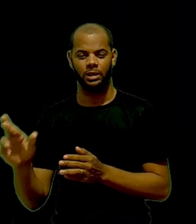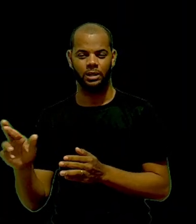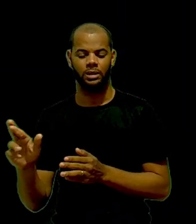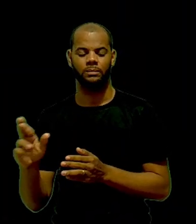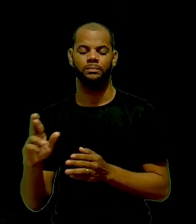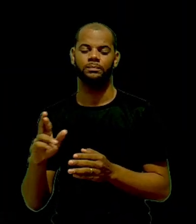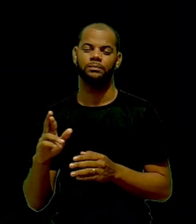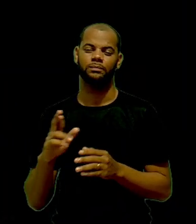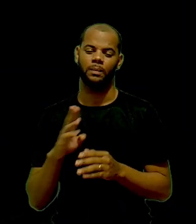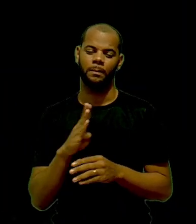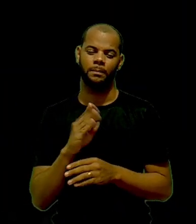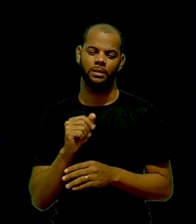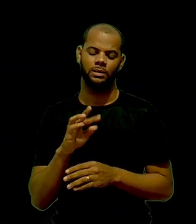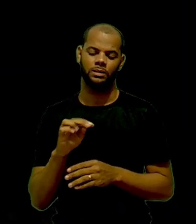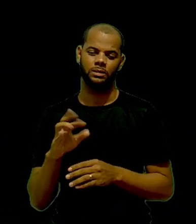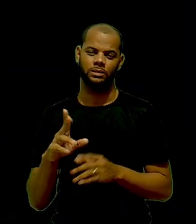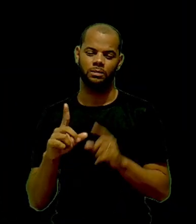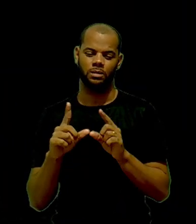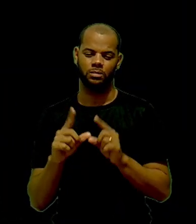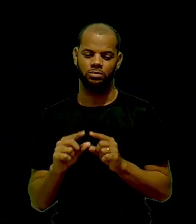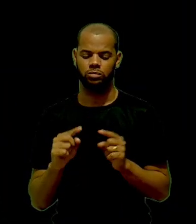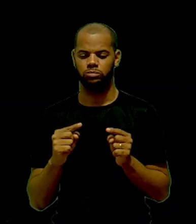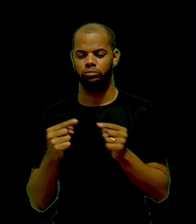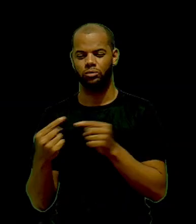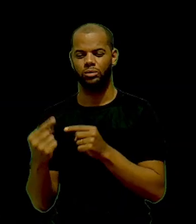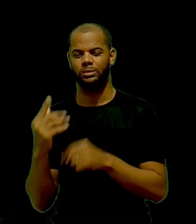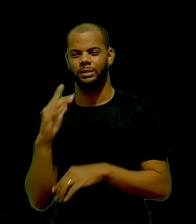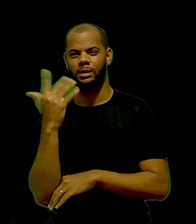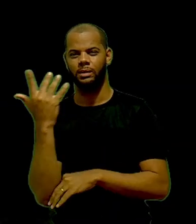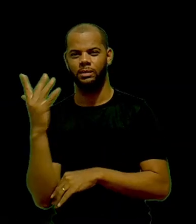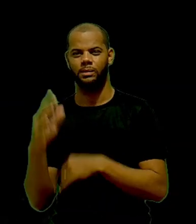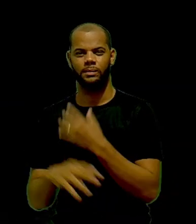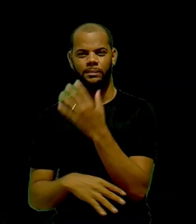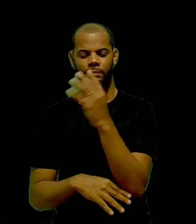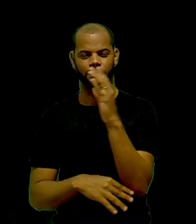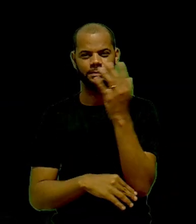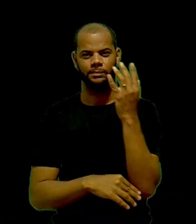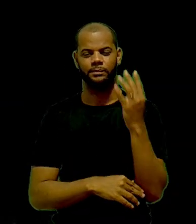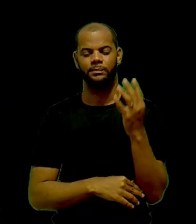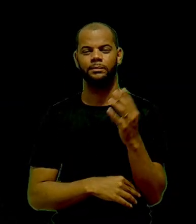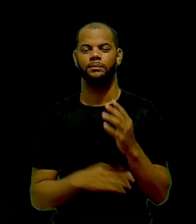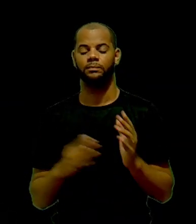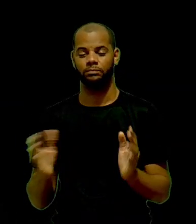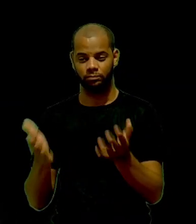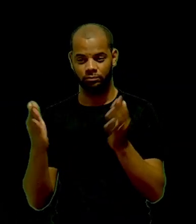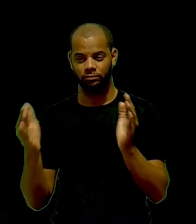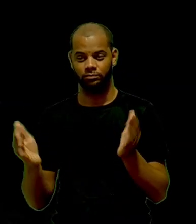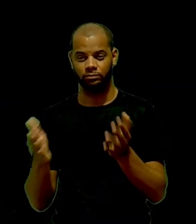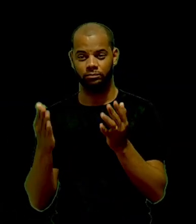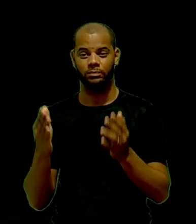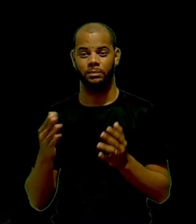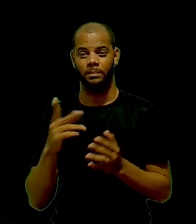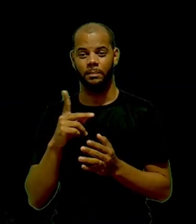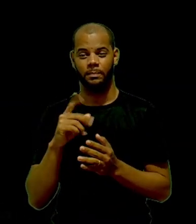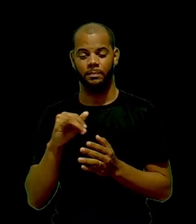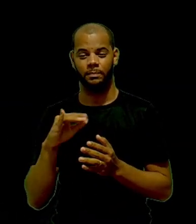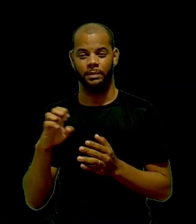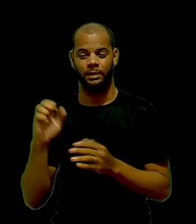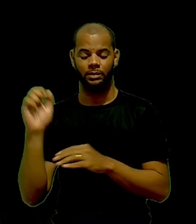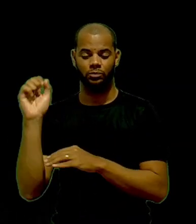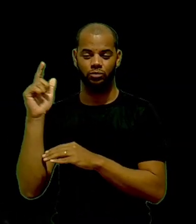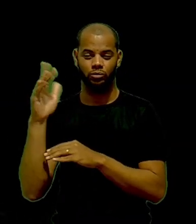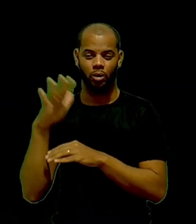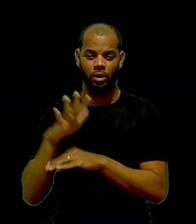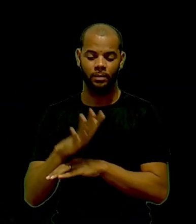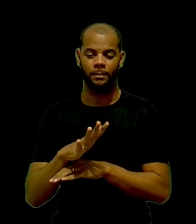fotovoltaicos e de baterias para reduzir o impacto ambiental. Fomentar a indústria nacional de painéis solares e de sistemas de armazenamento